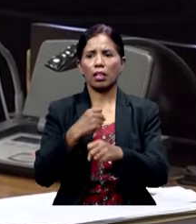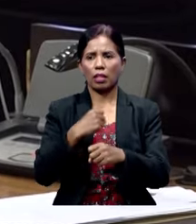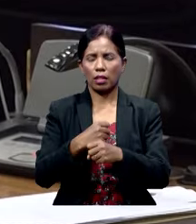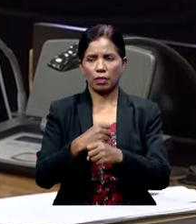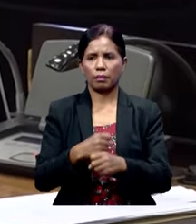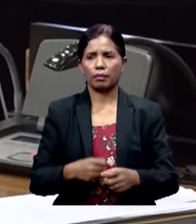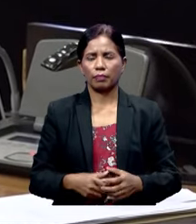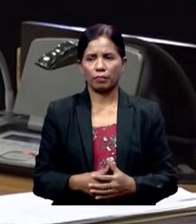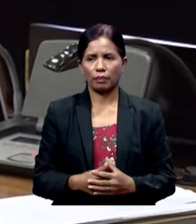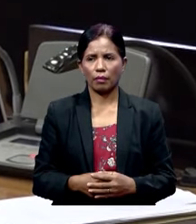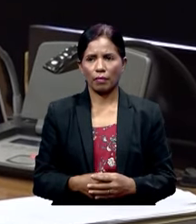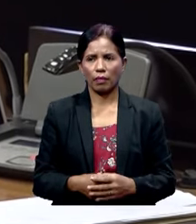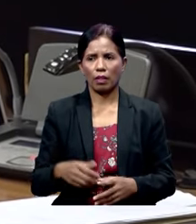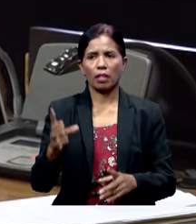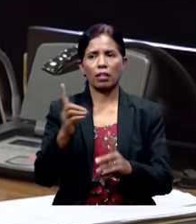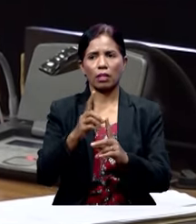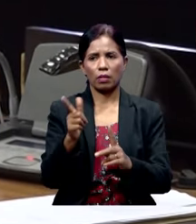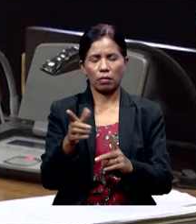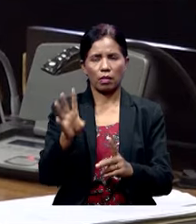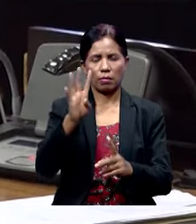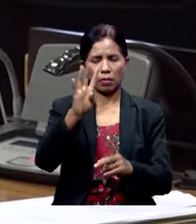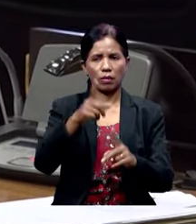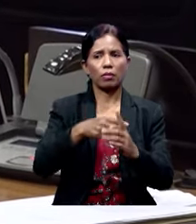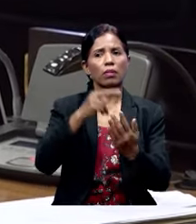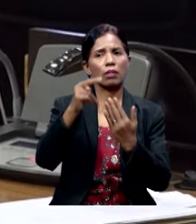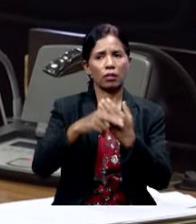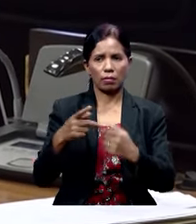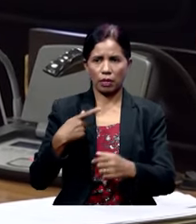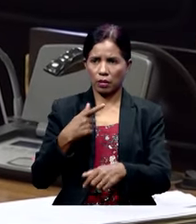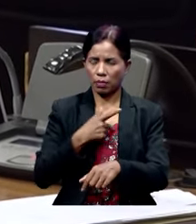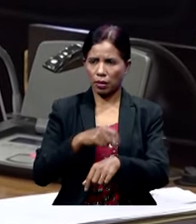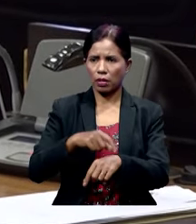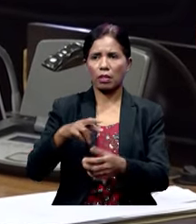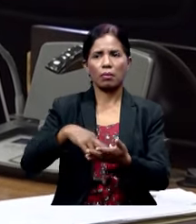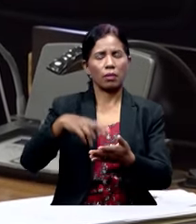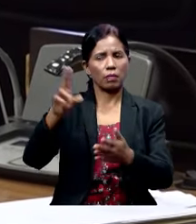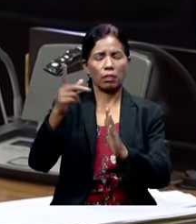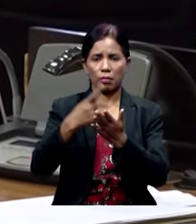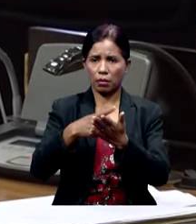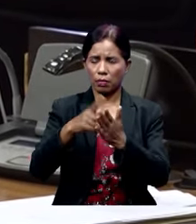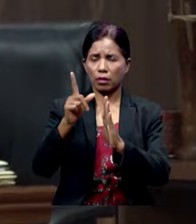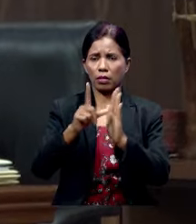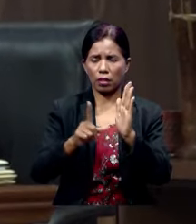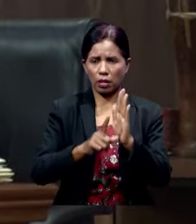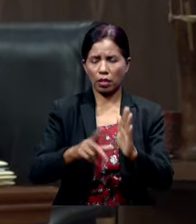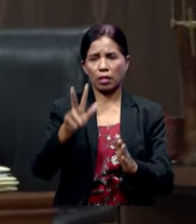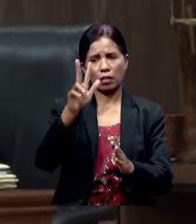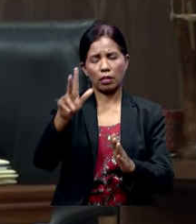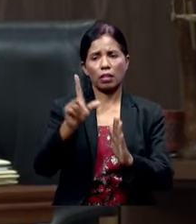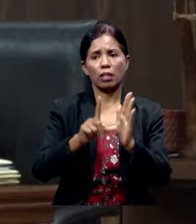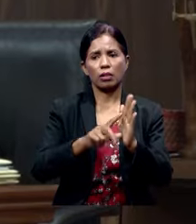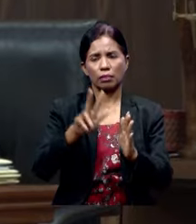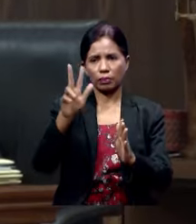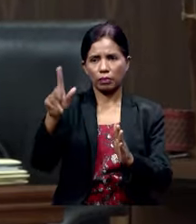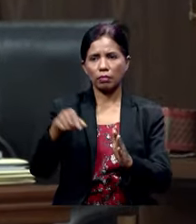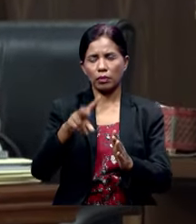demais. Antes ne ia lorong ronu resinghat fulan otobru, Parlamento Nasional aprobao na proposta alterasaun da toluk, ba lei numero tolu bara